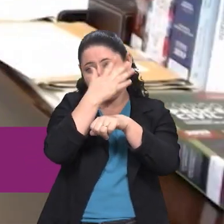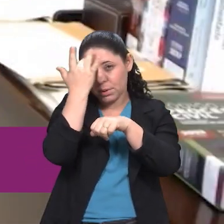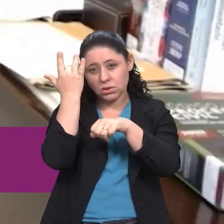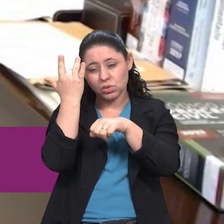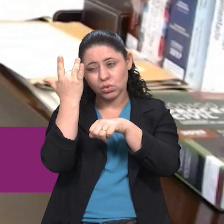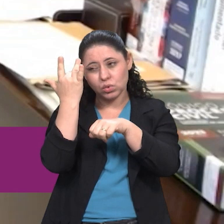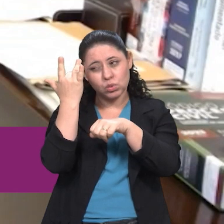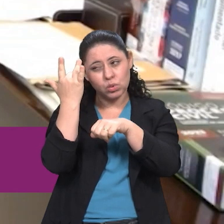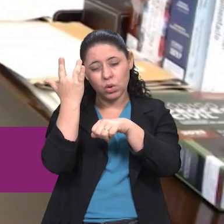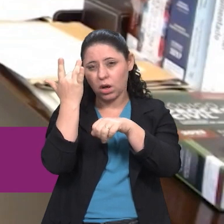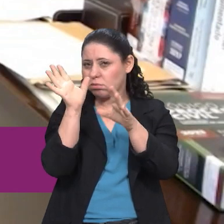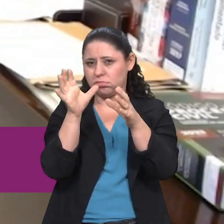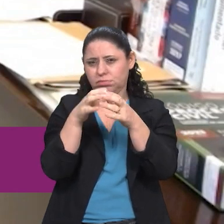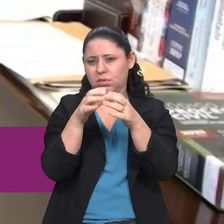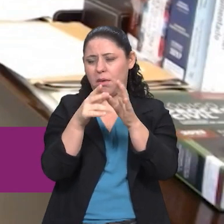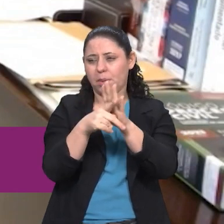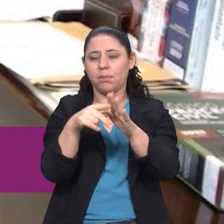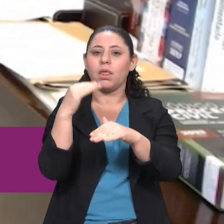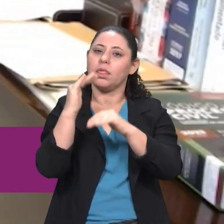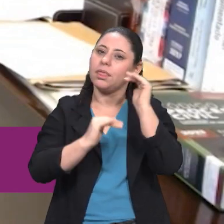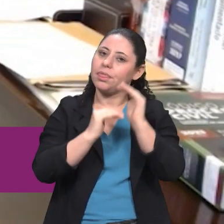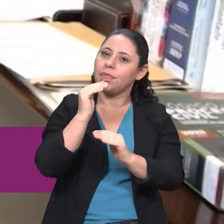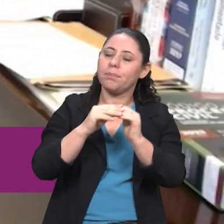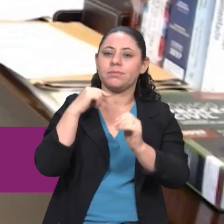ramo nosso, que